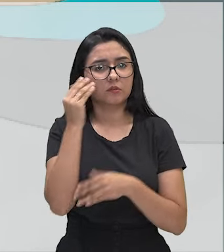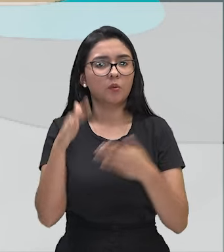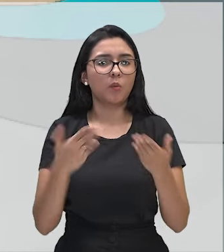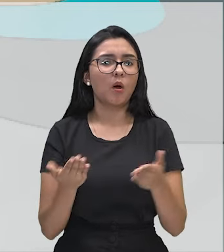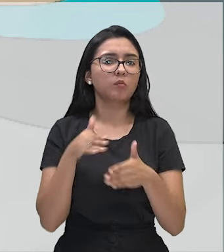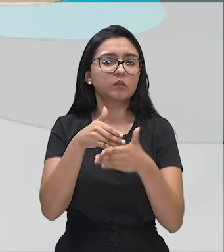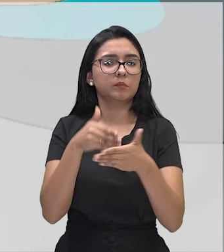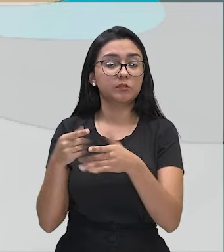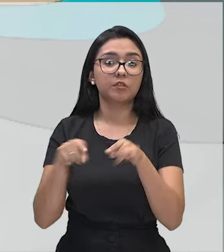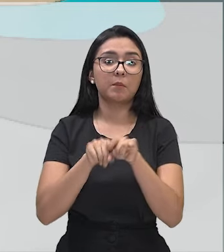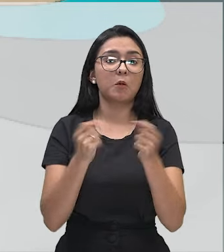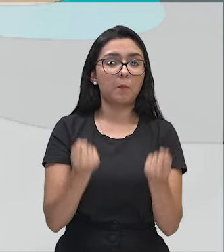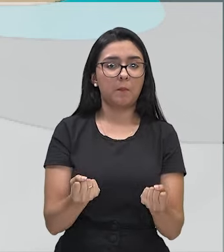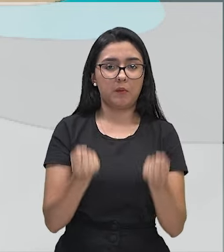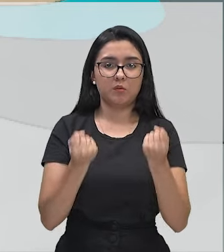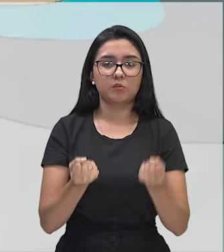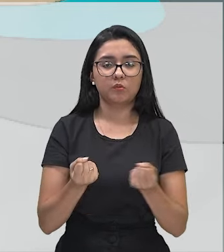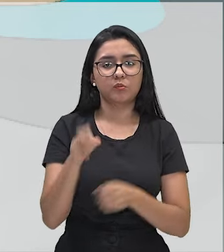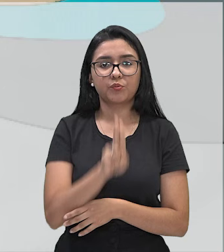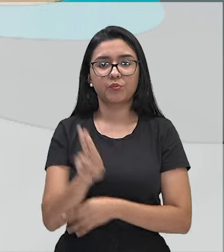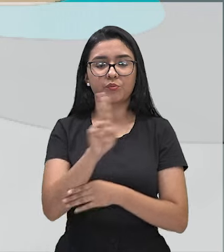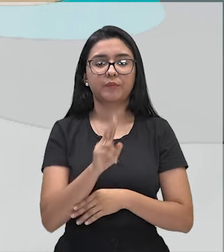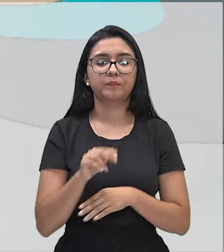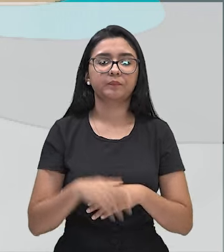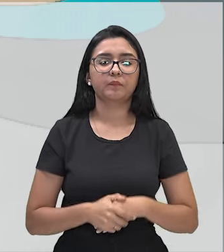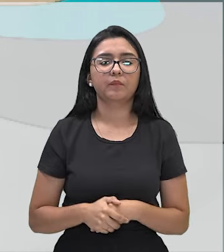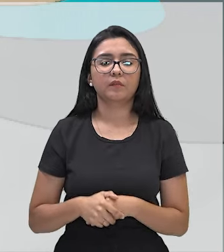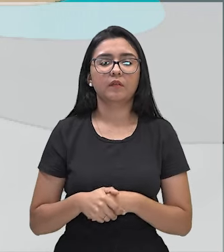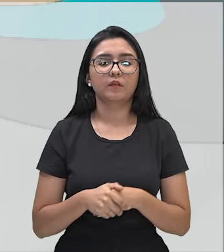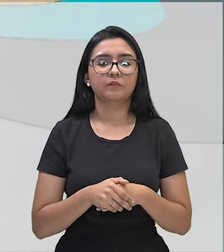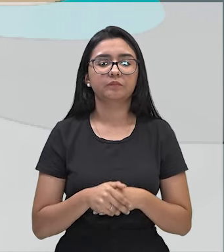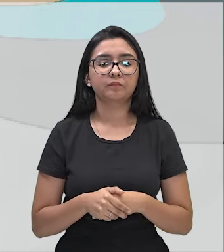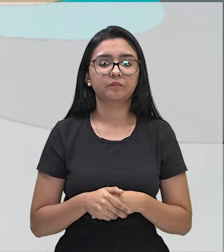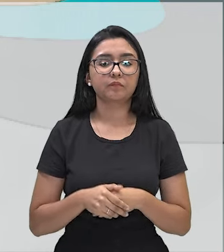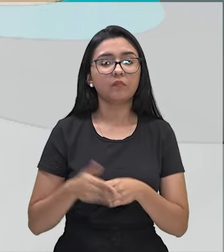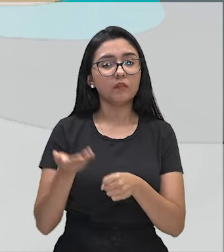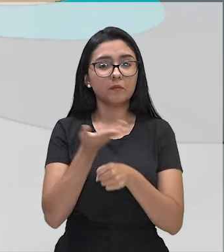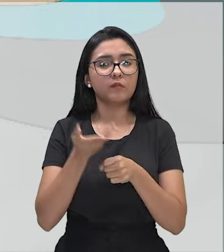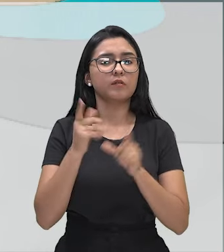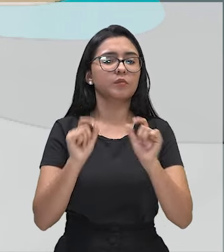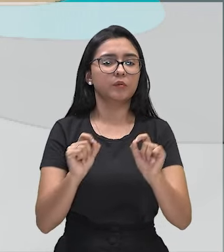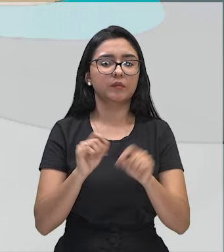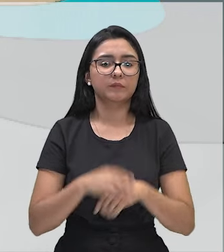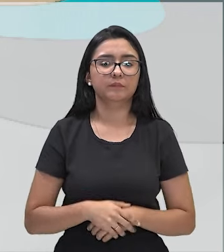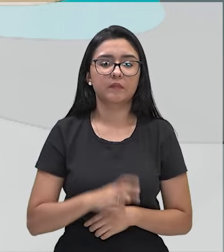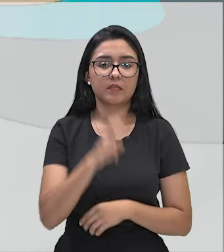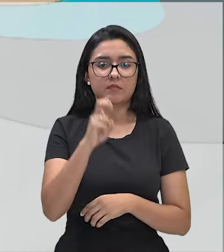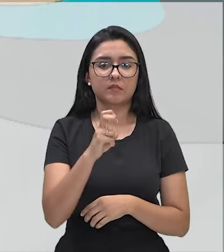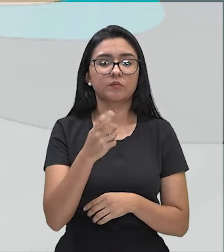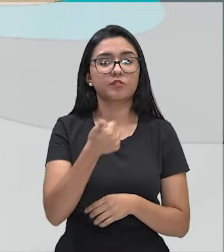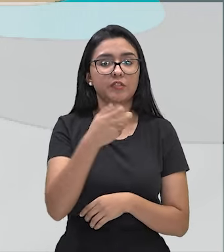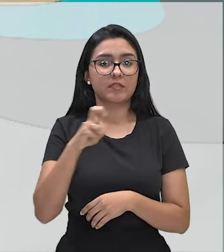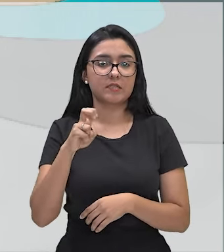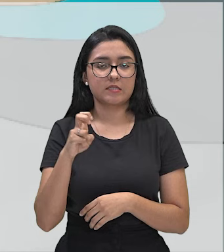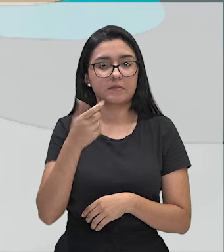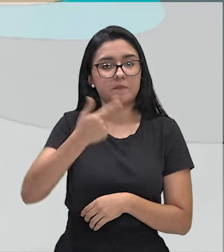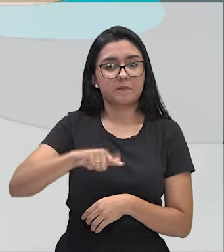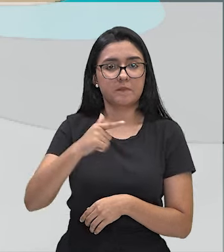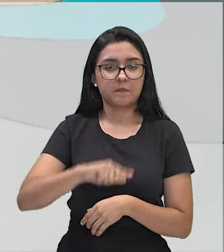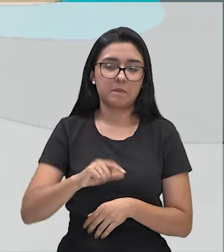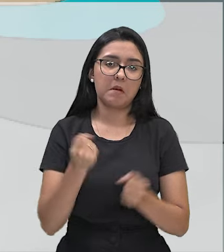questão do Peso utilizado e pro avançado cinco séries de 15 repetições com uma carga